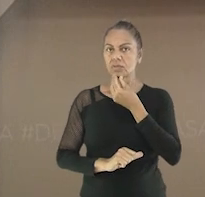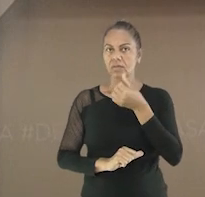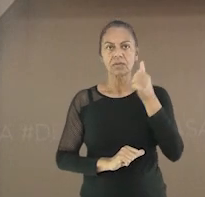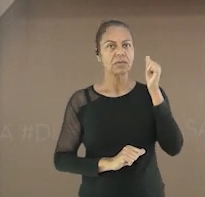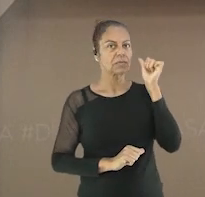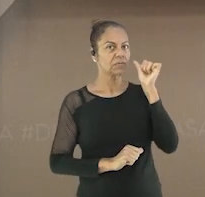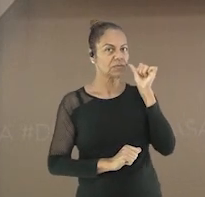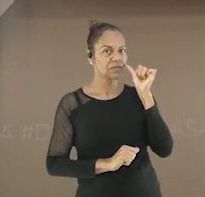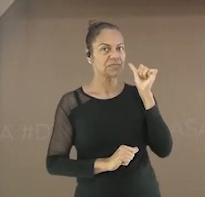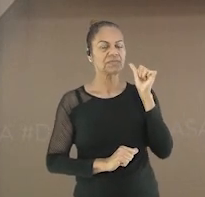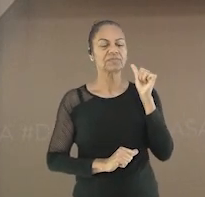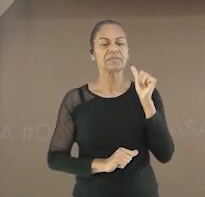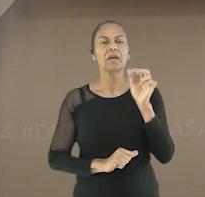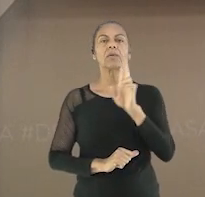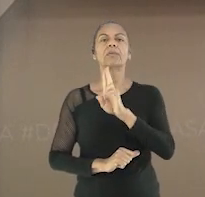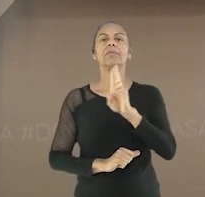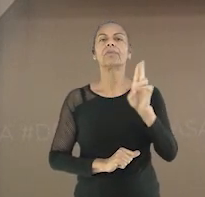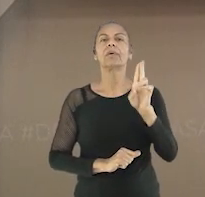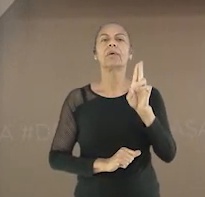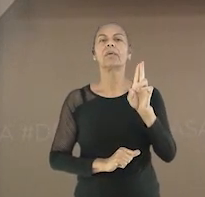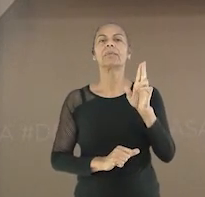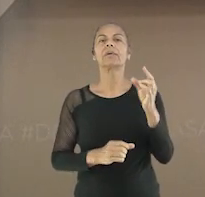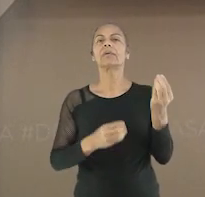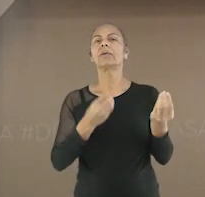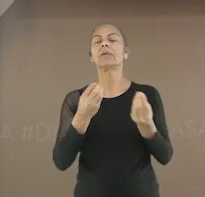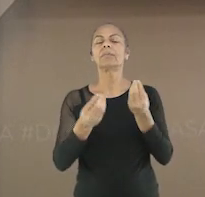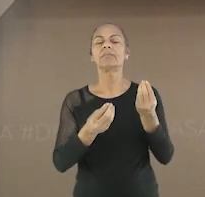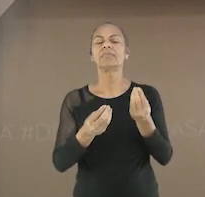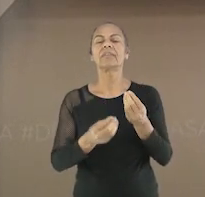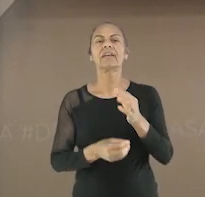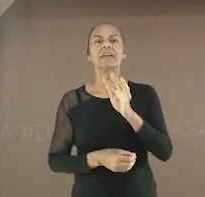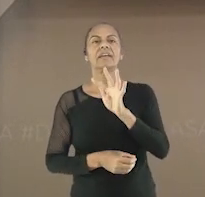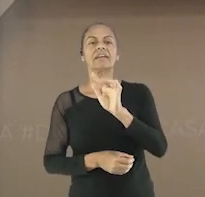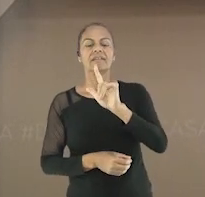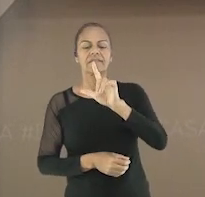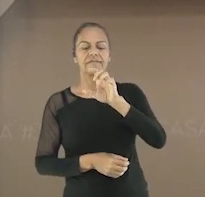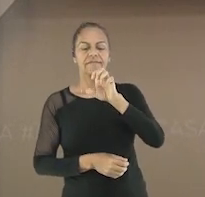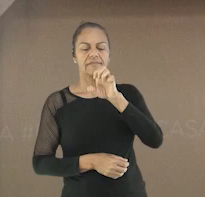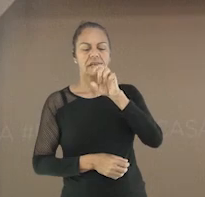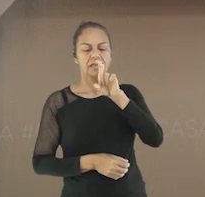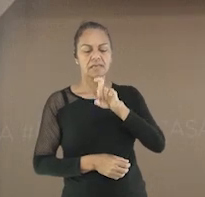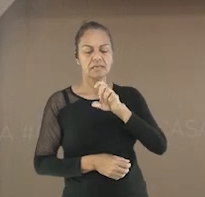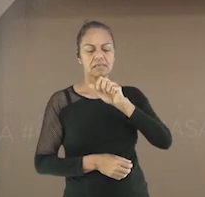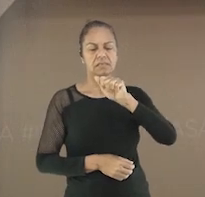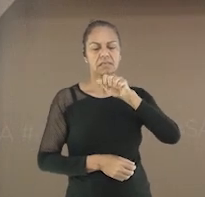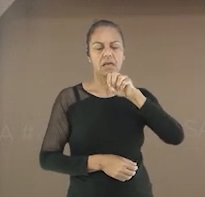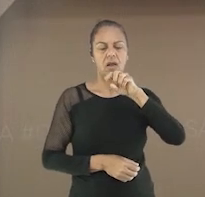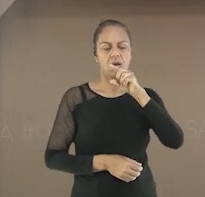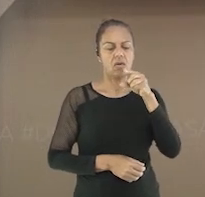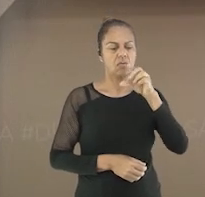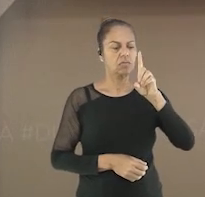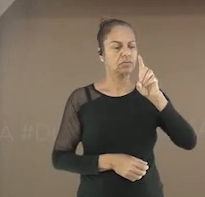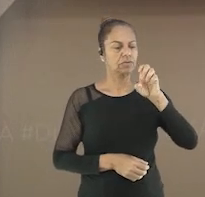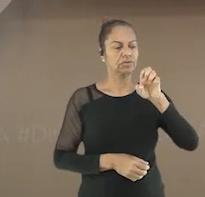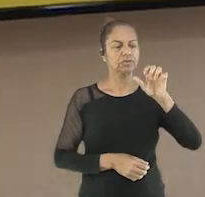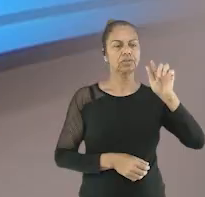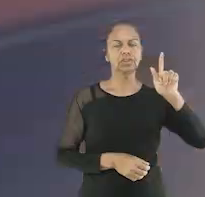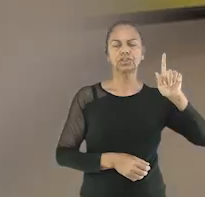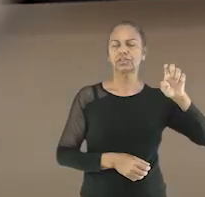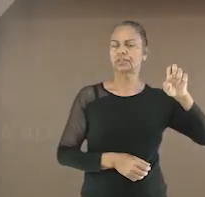flexionados em masculino e feminino e chamamos essa flexão de